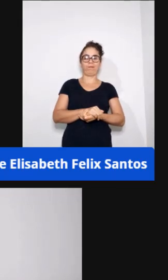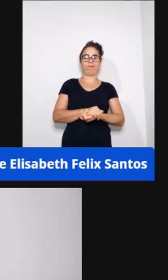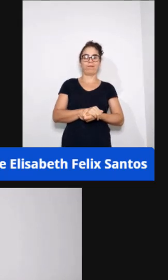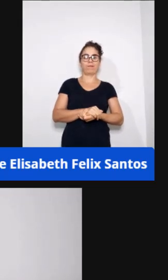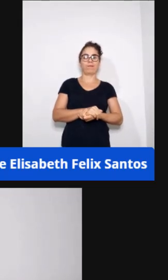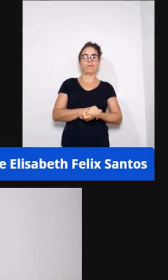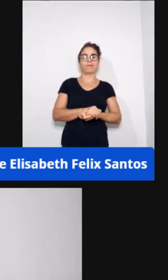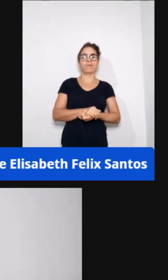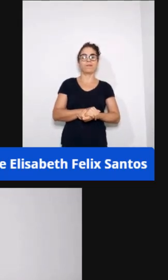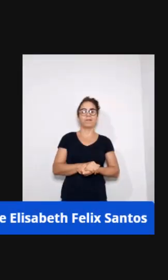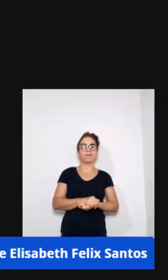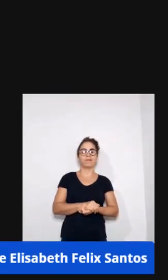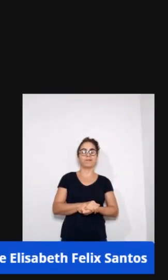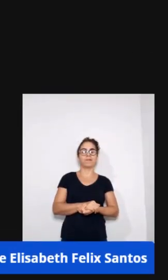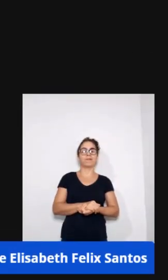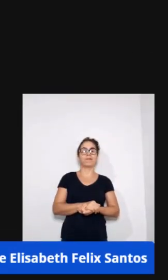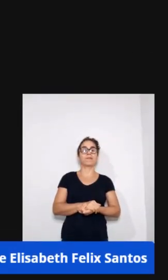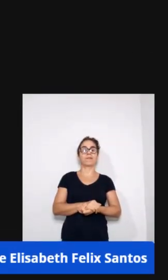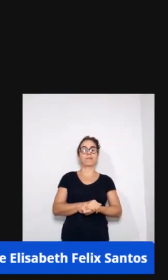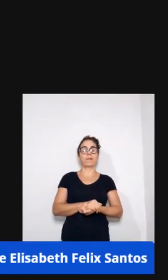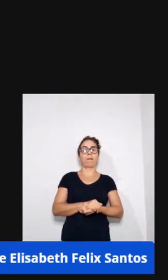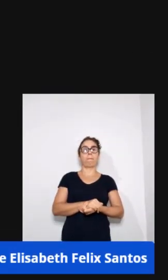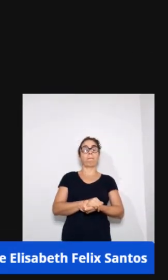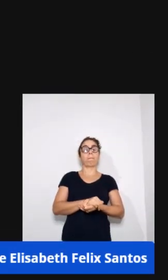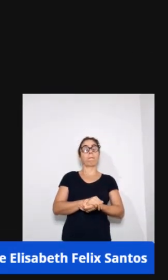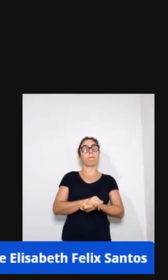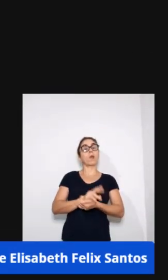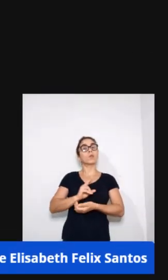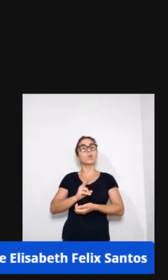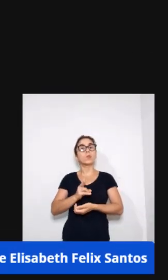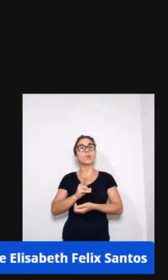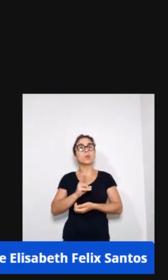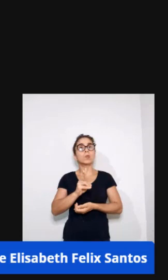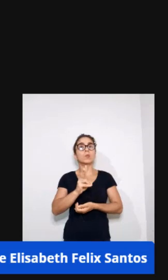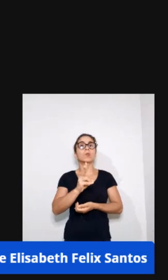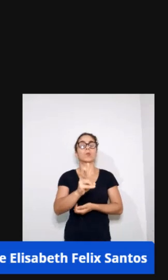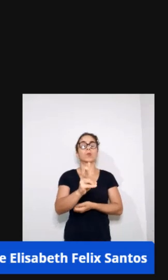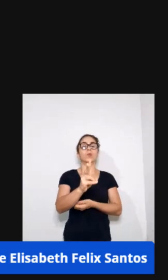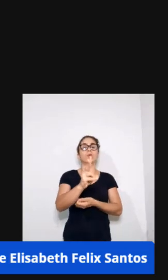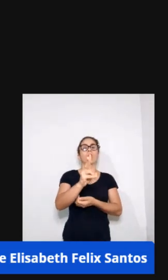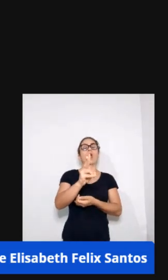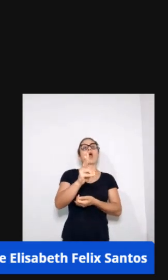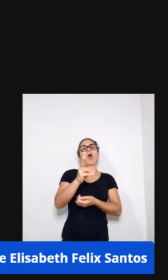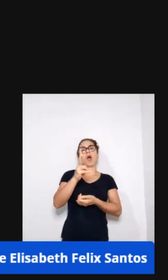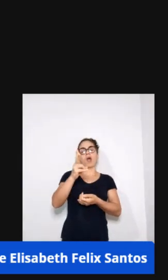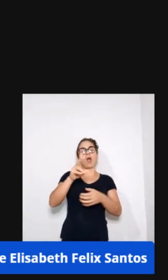Tendo em vista, a continuação dos nossos eventos, as reflexões